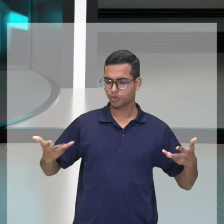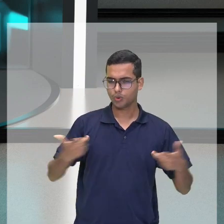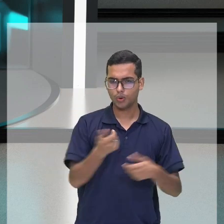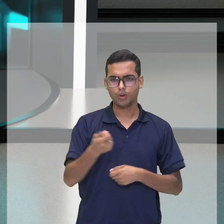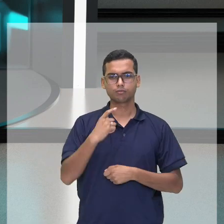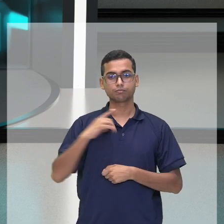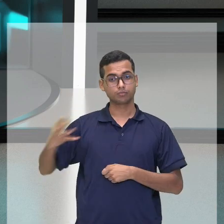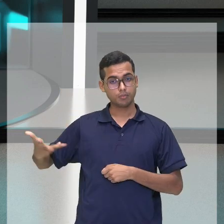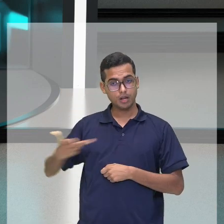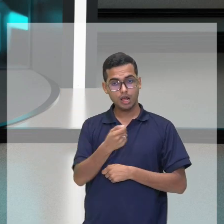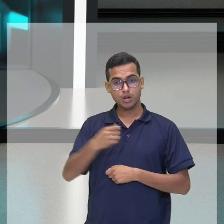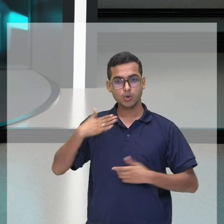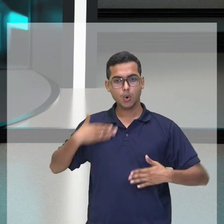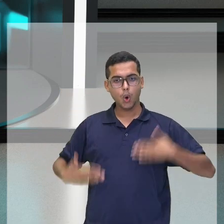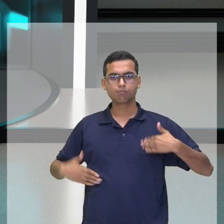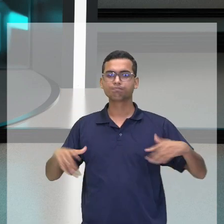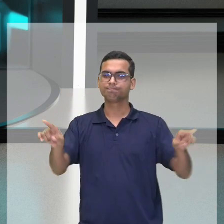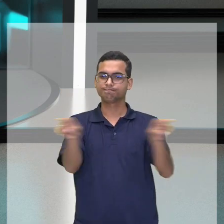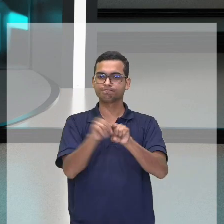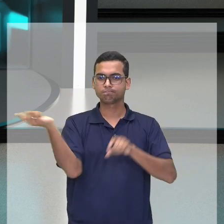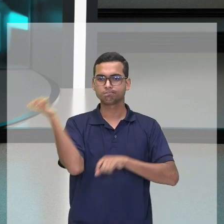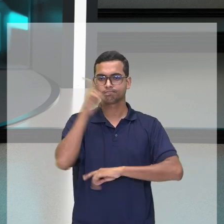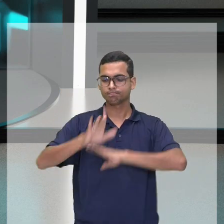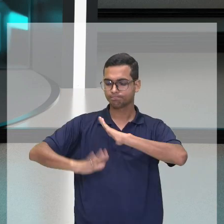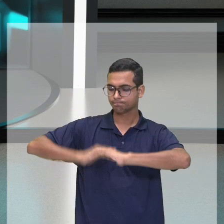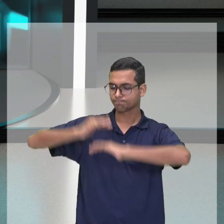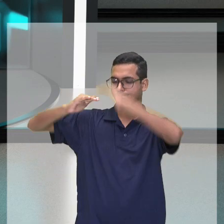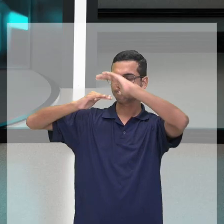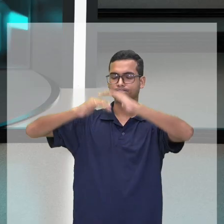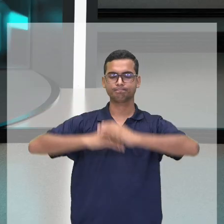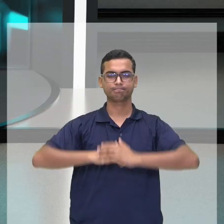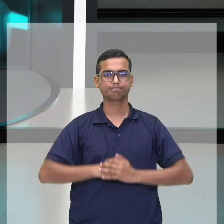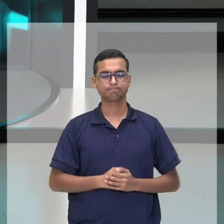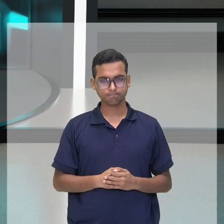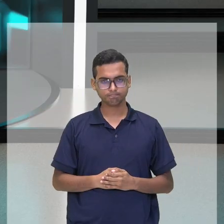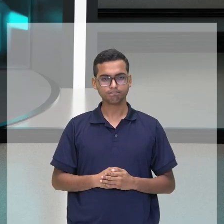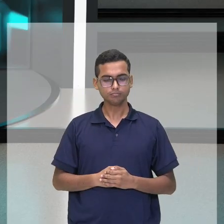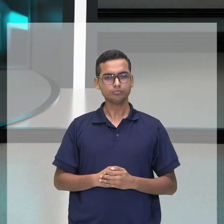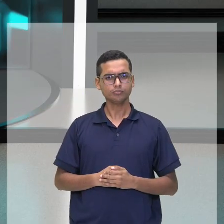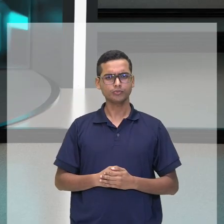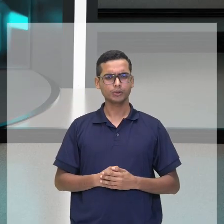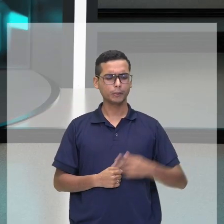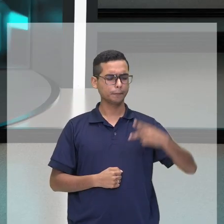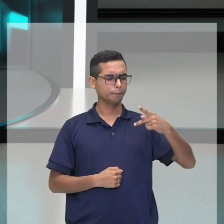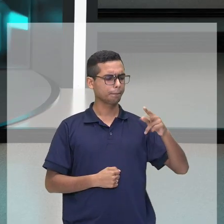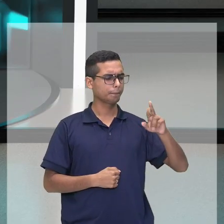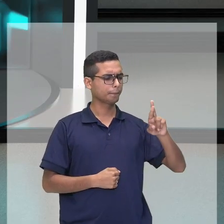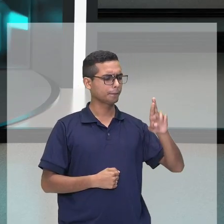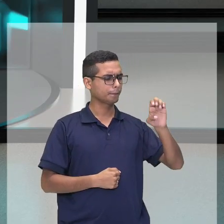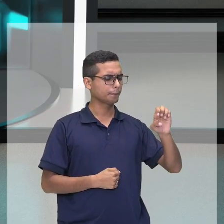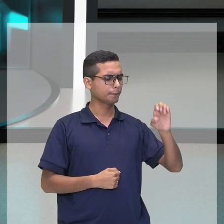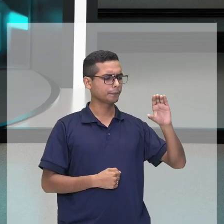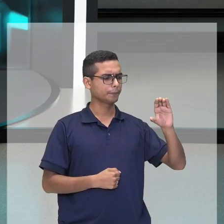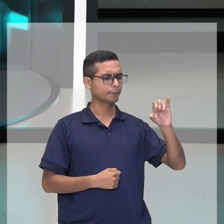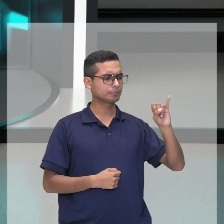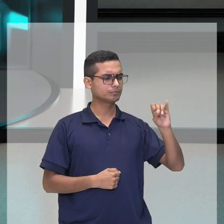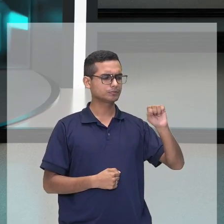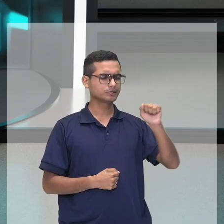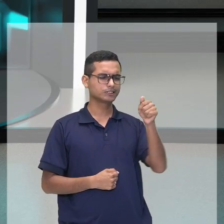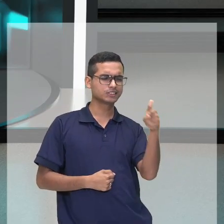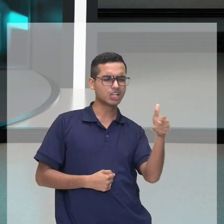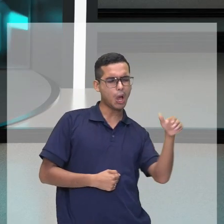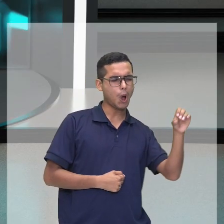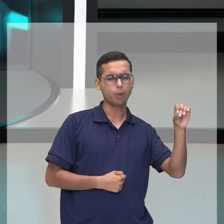todo, ok? Então, quando a gente fala de precisão, o que é, afinal, a precisão?